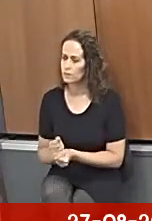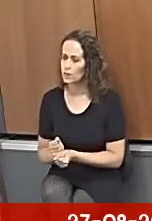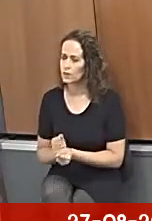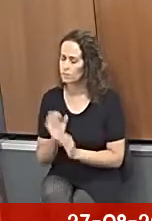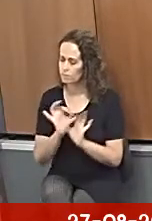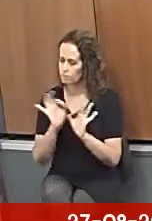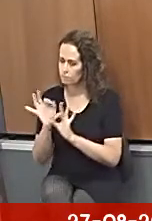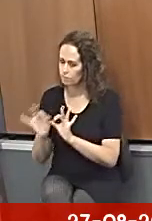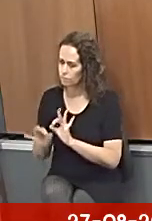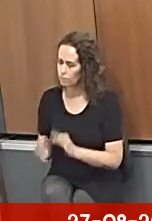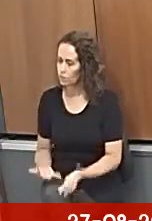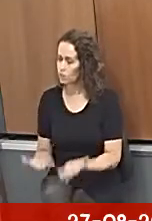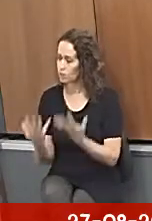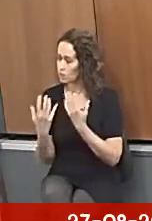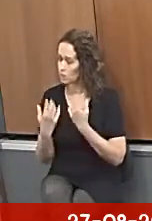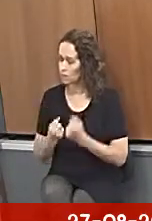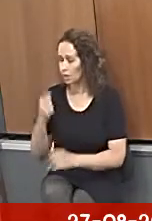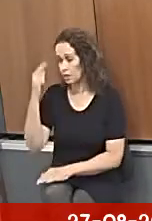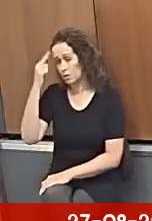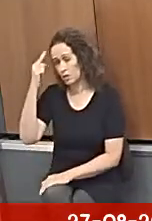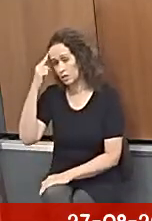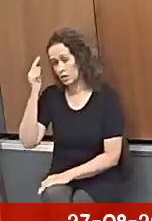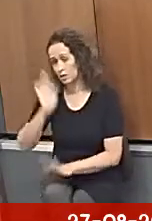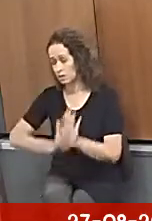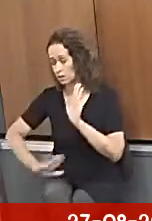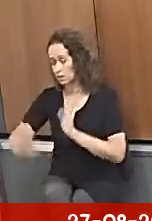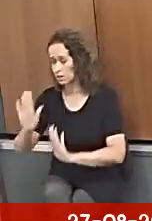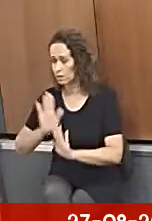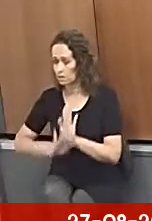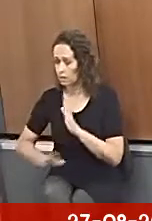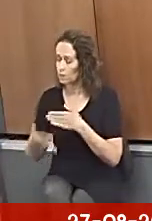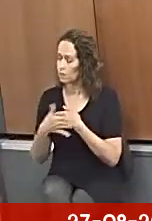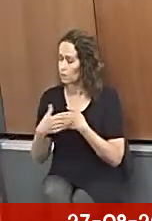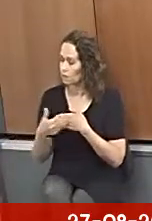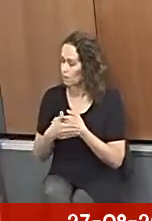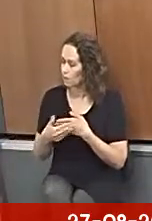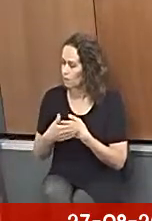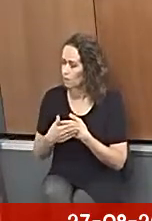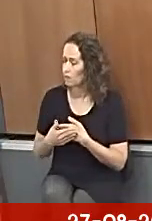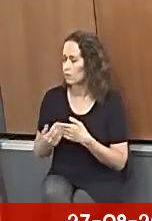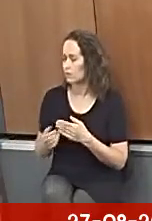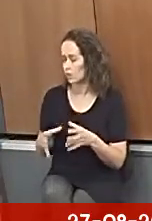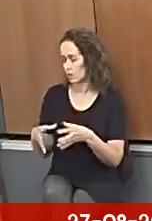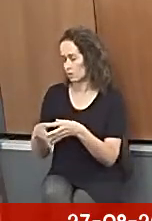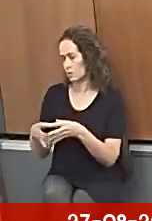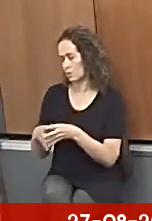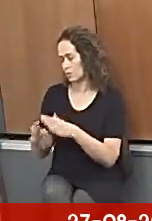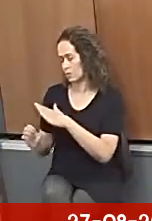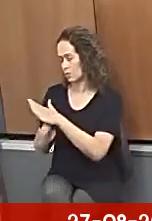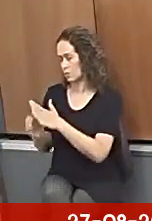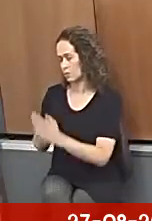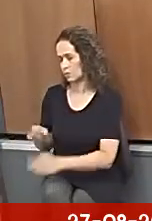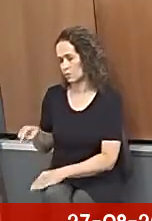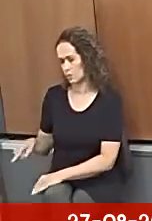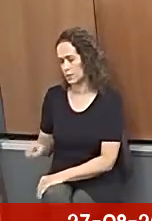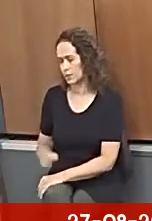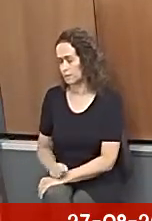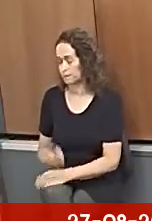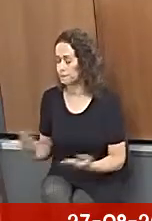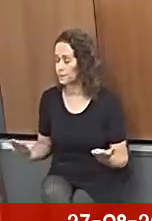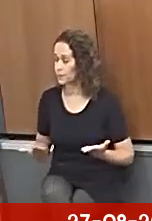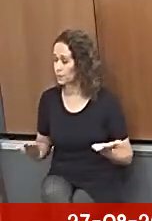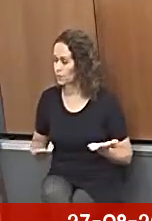torcedor no estádio é pensado com muito cuidado e carinho pela equipe da minas arena né hoje o custo